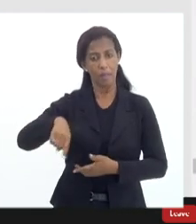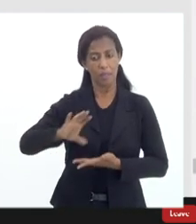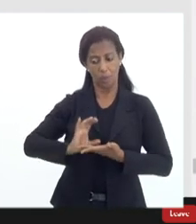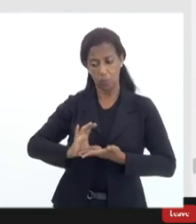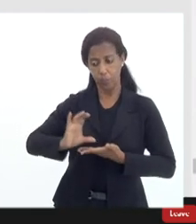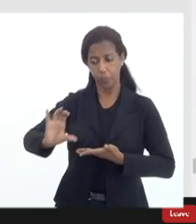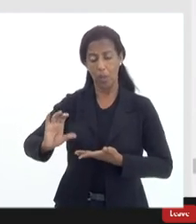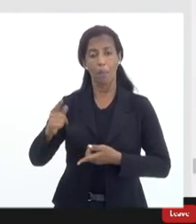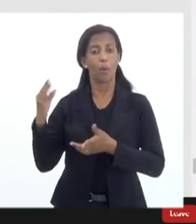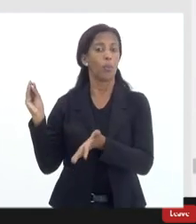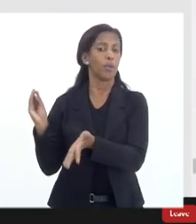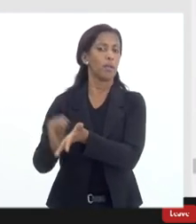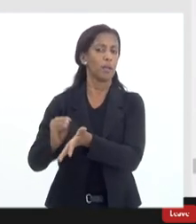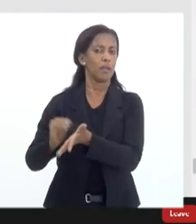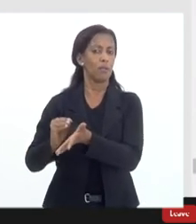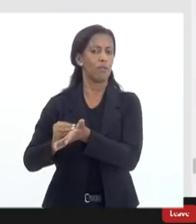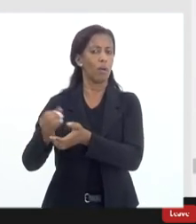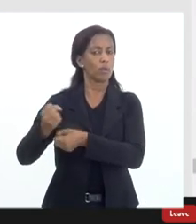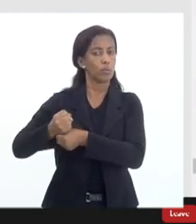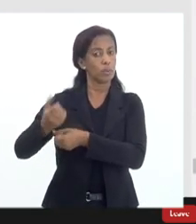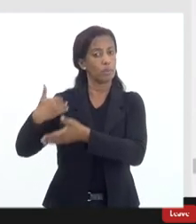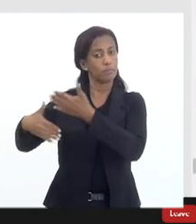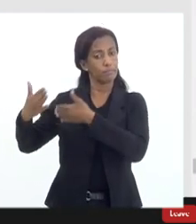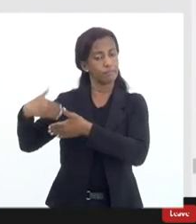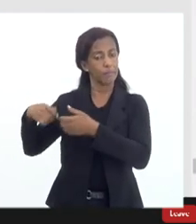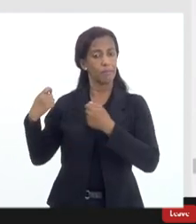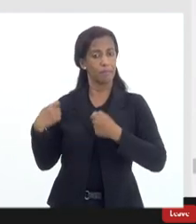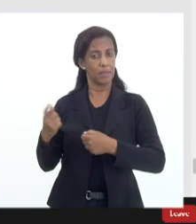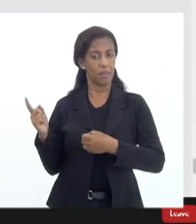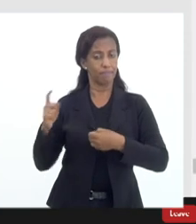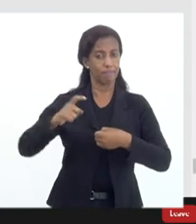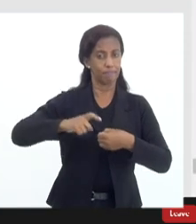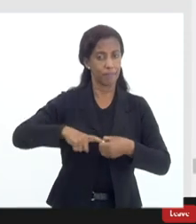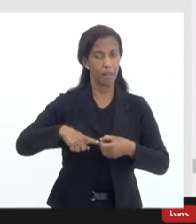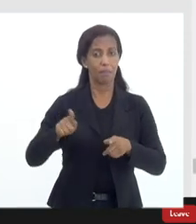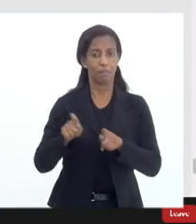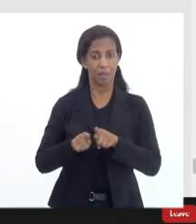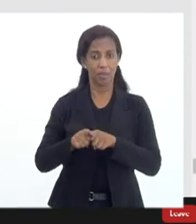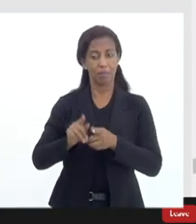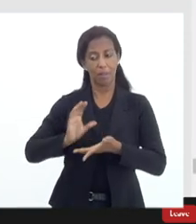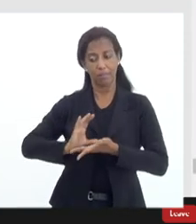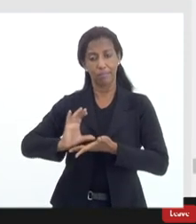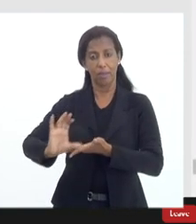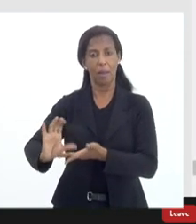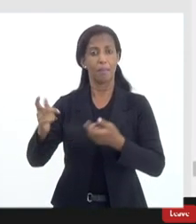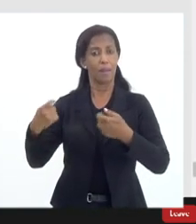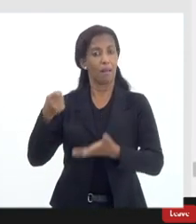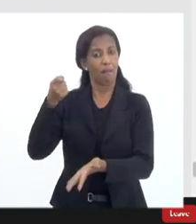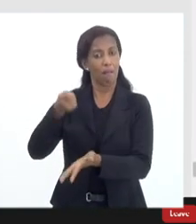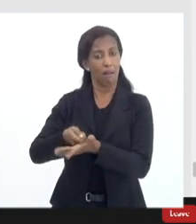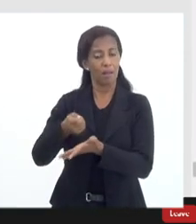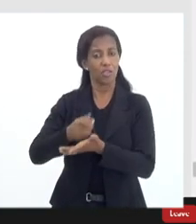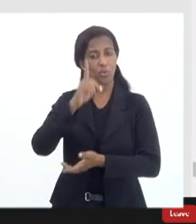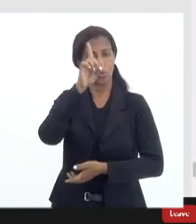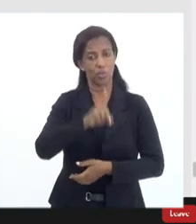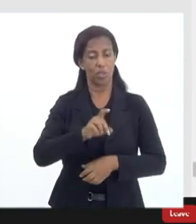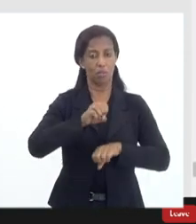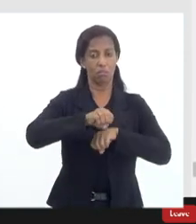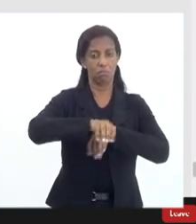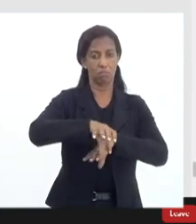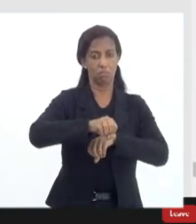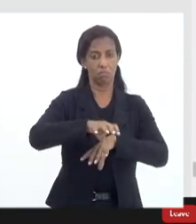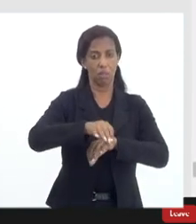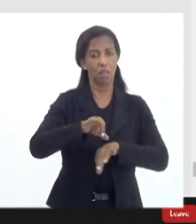investido, para que o que deixou de ser investido nos últimos anos seja reparado, mas que principalmente seja investido o necessário para garantir o direito à educação